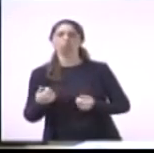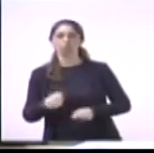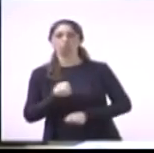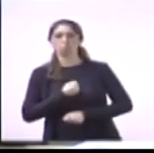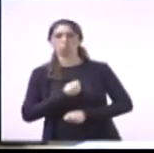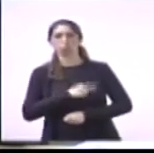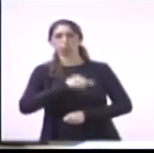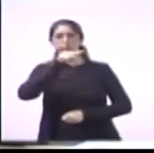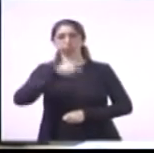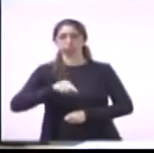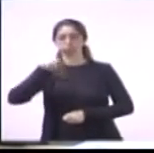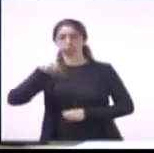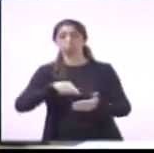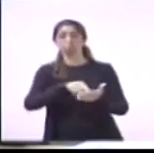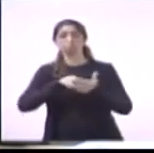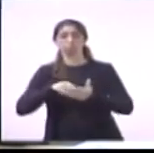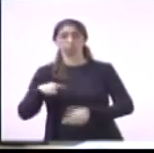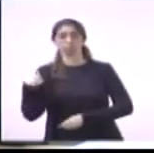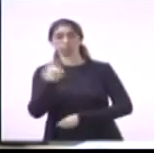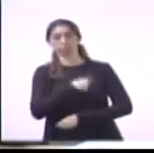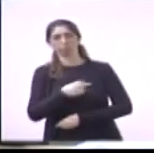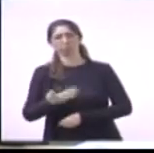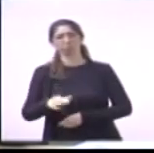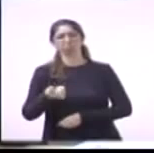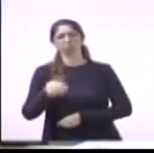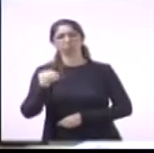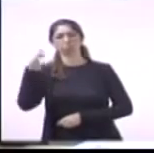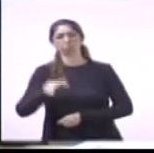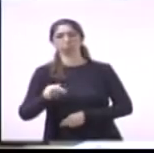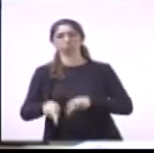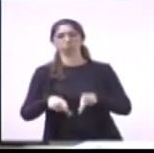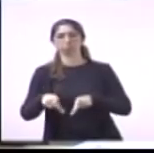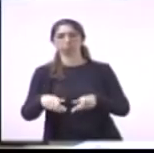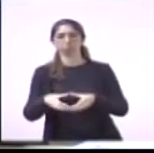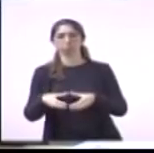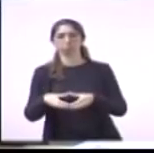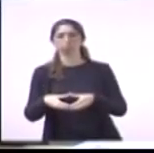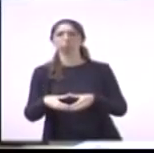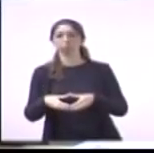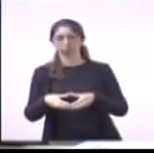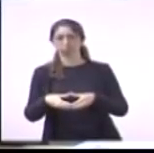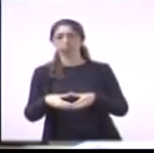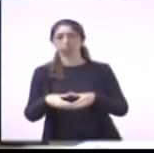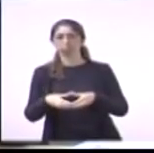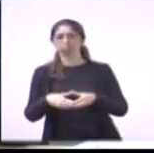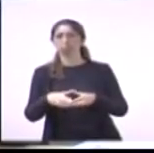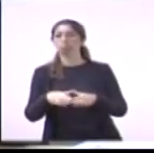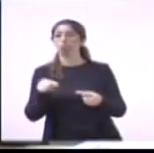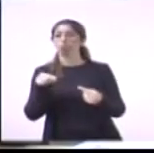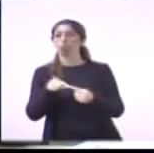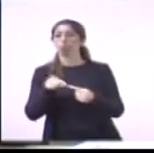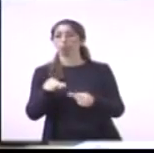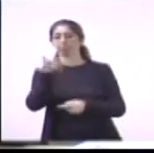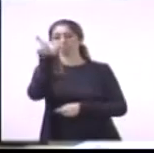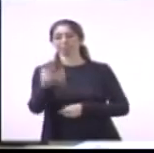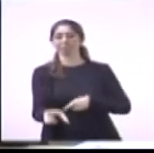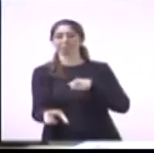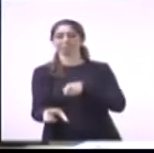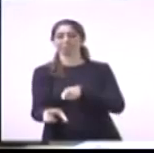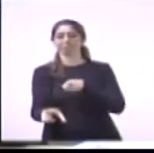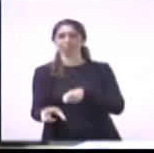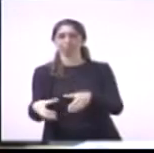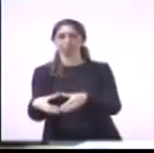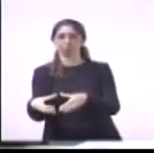estatística dizendo que em torno de 10% da população se enquadra nessas condições. Então, não é